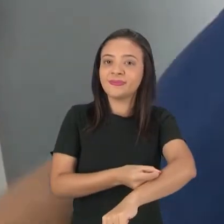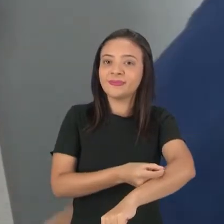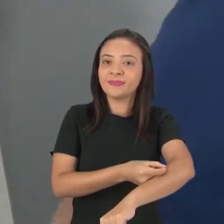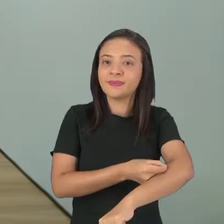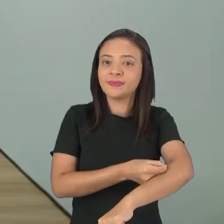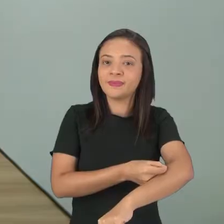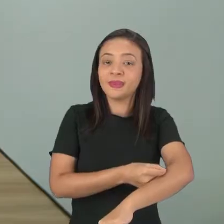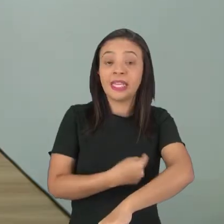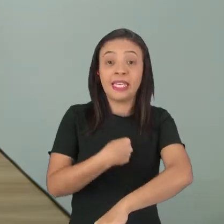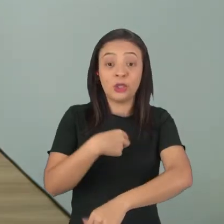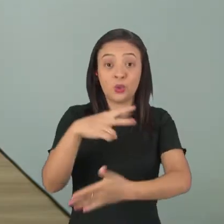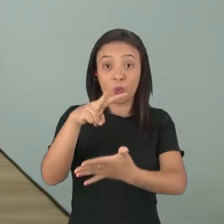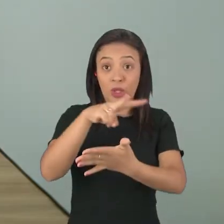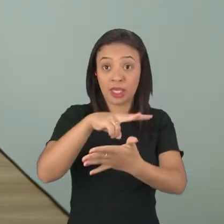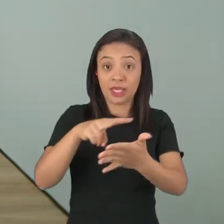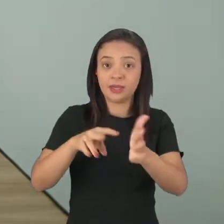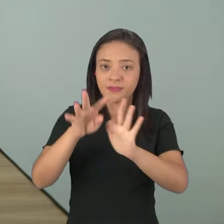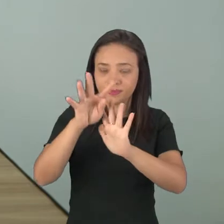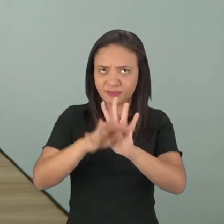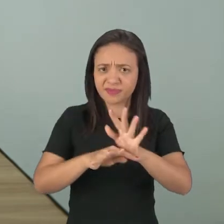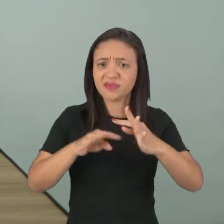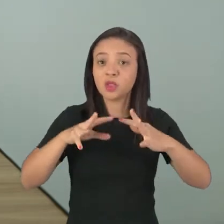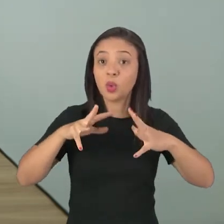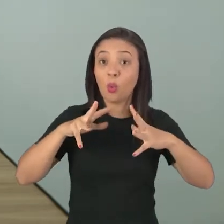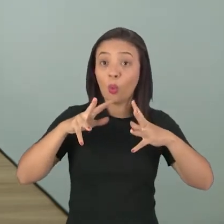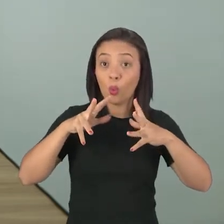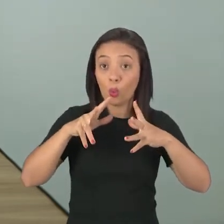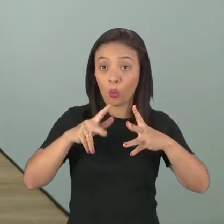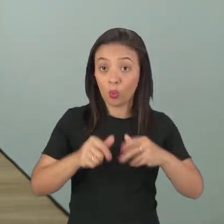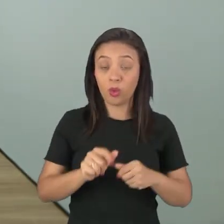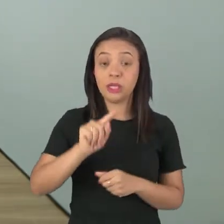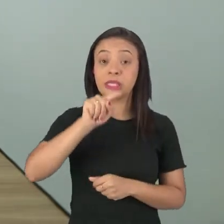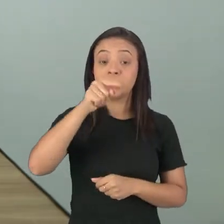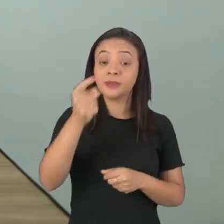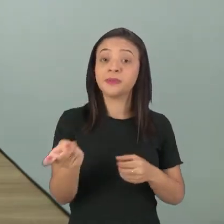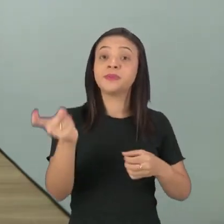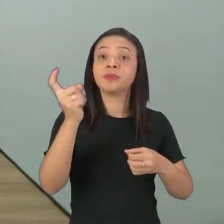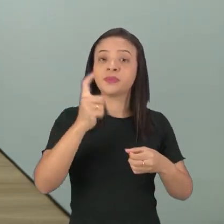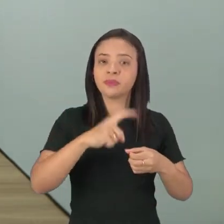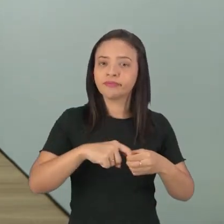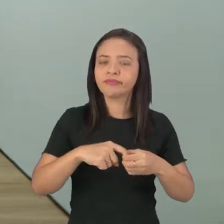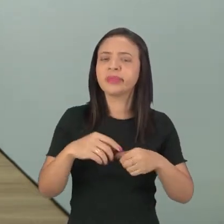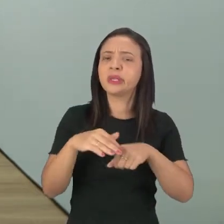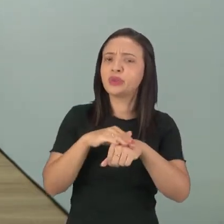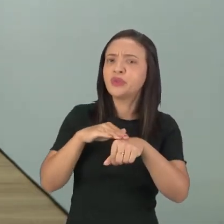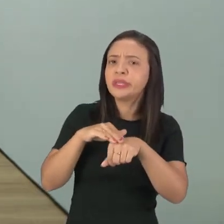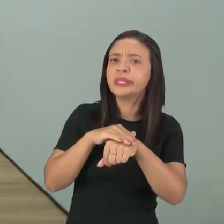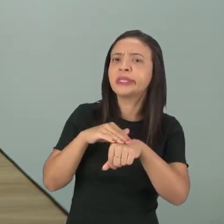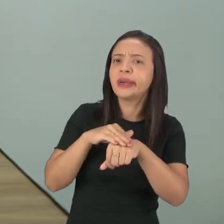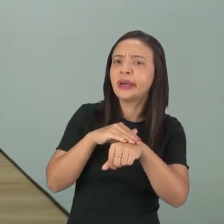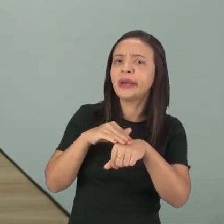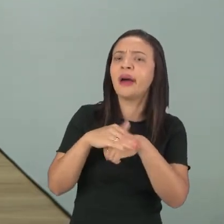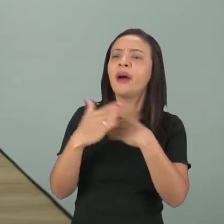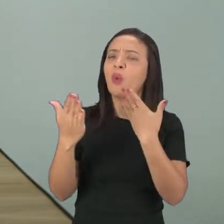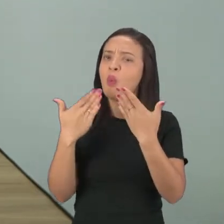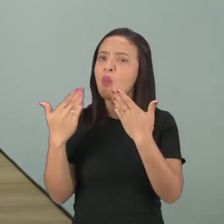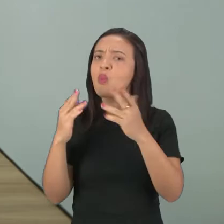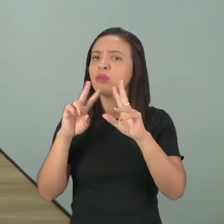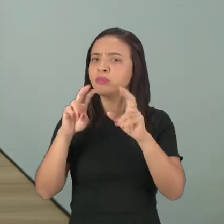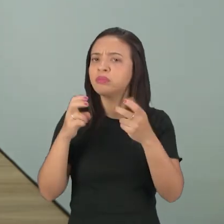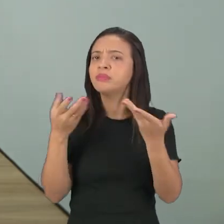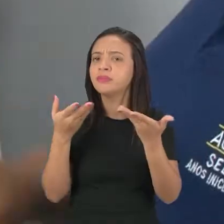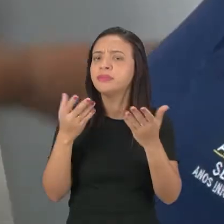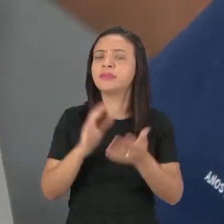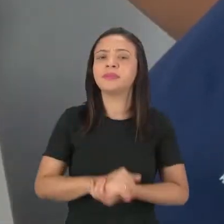vamos lá eu vou ler o texto por completo e depois a gente volta para conversar um pouquinho sobre ele